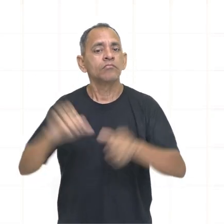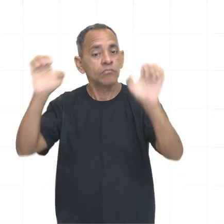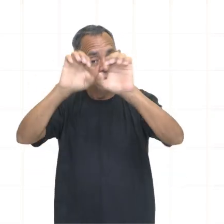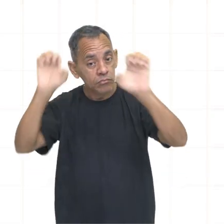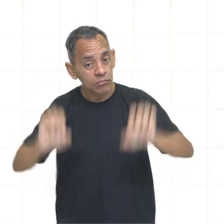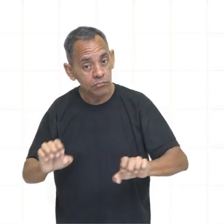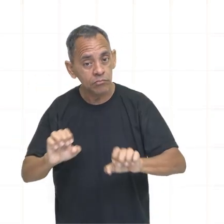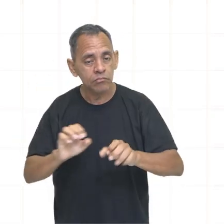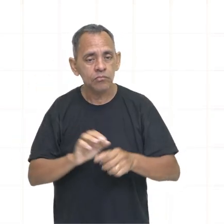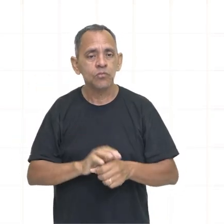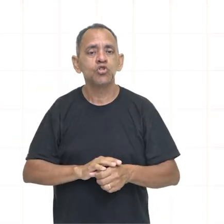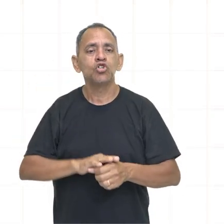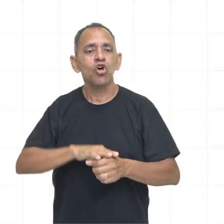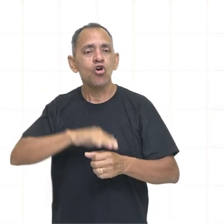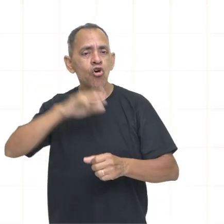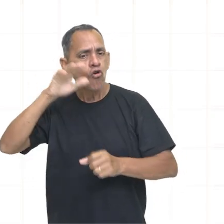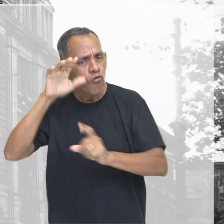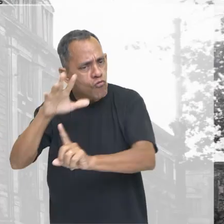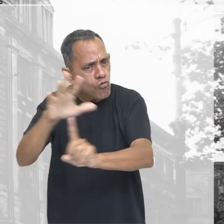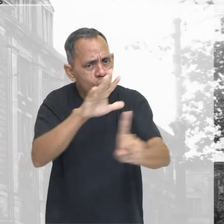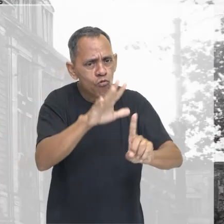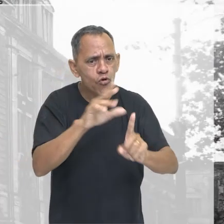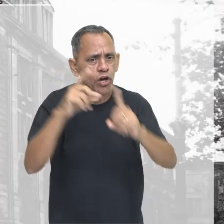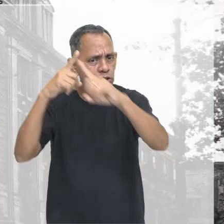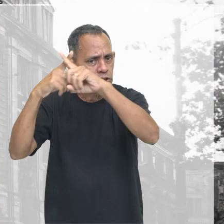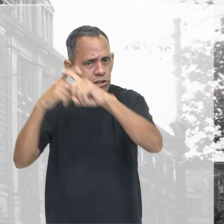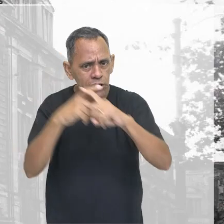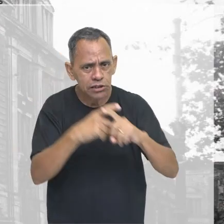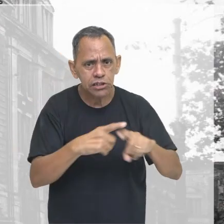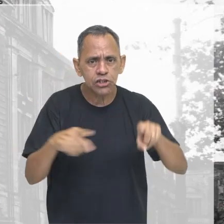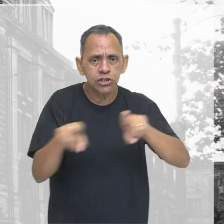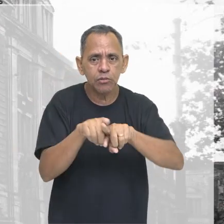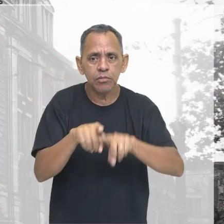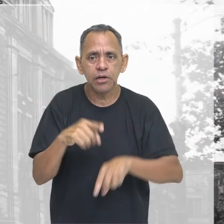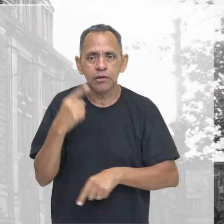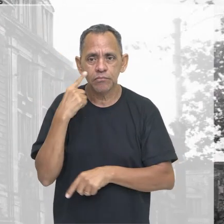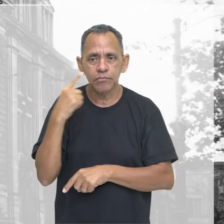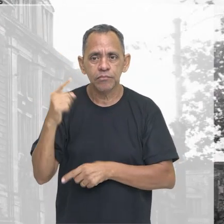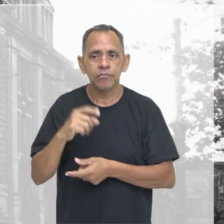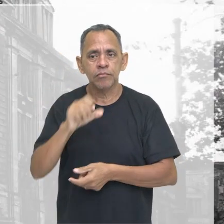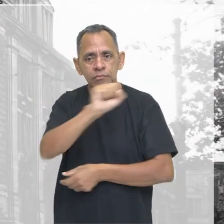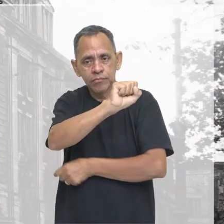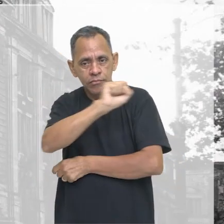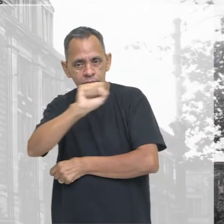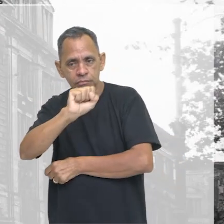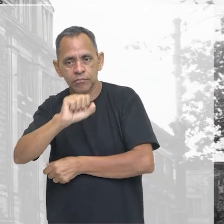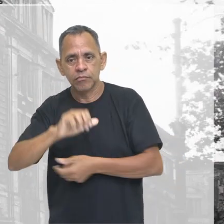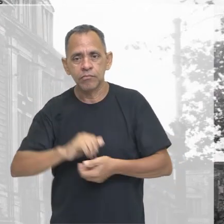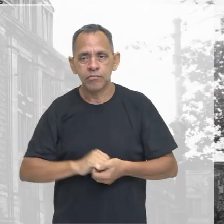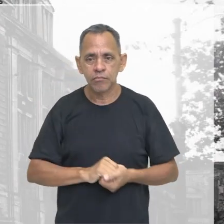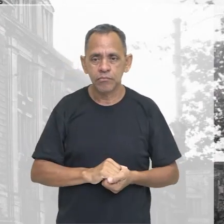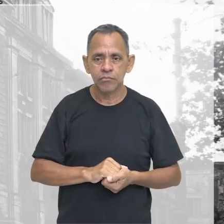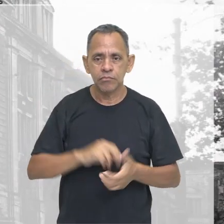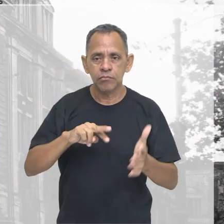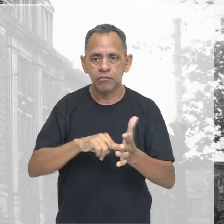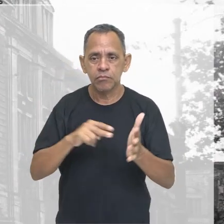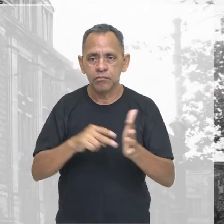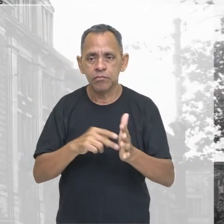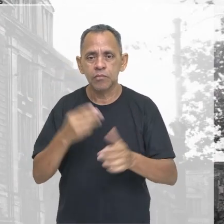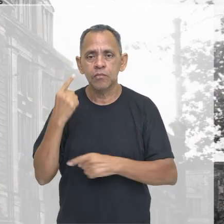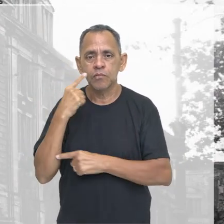nazista, olhem só, né, que é justamente a SS, que quer dizer